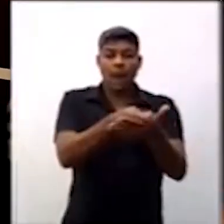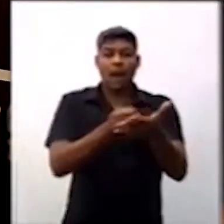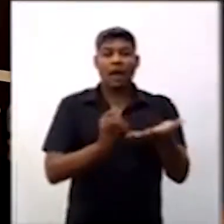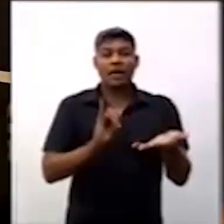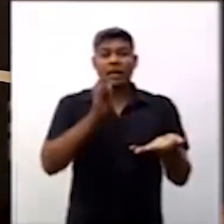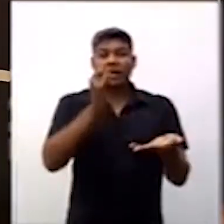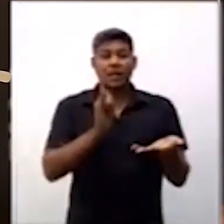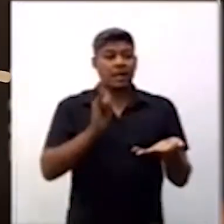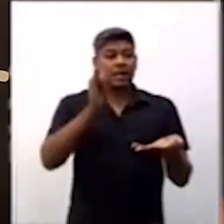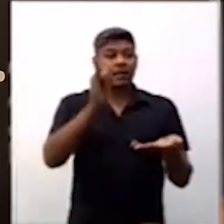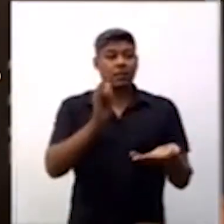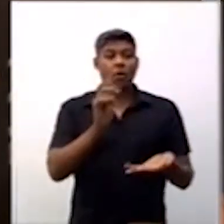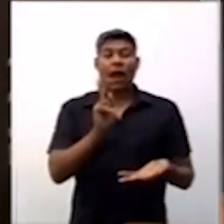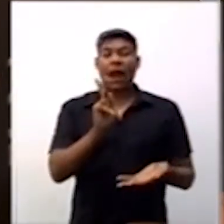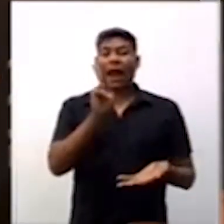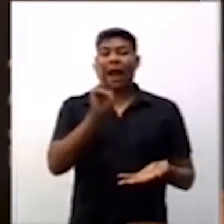em